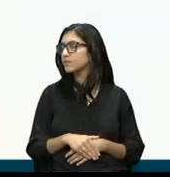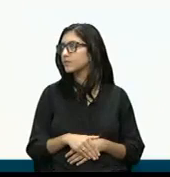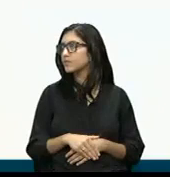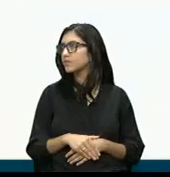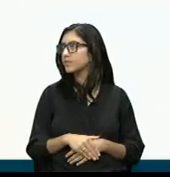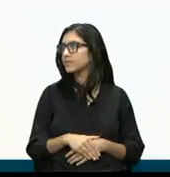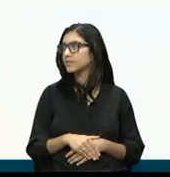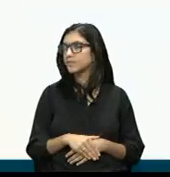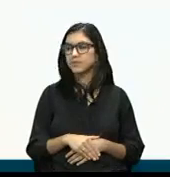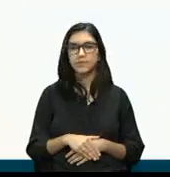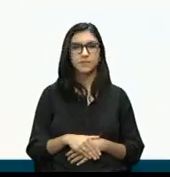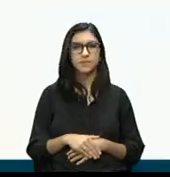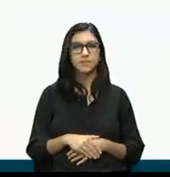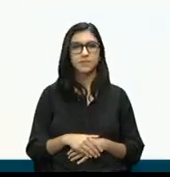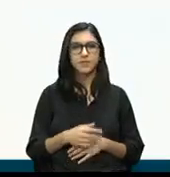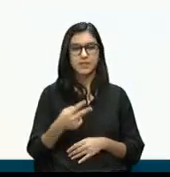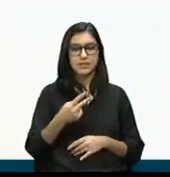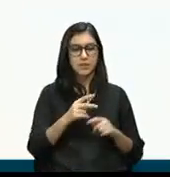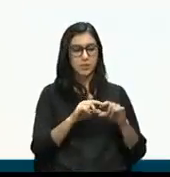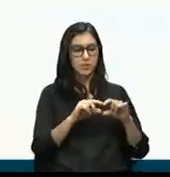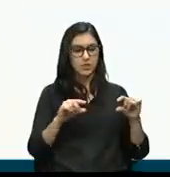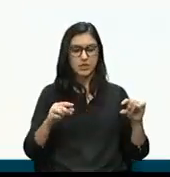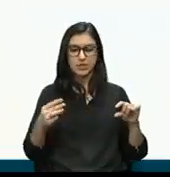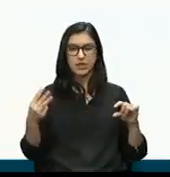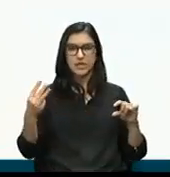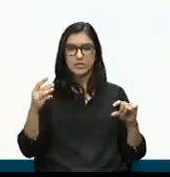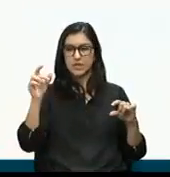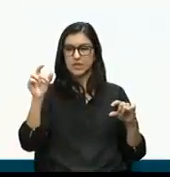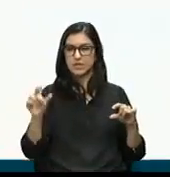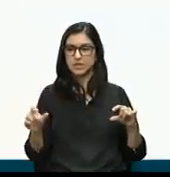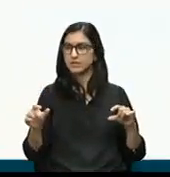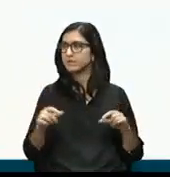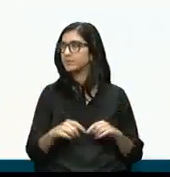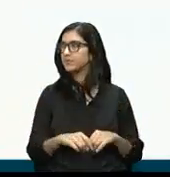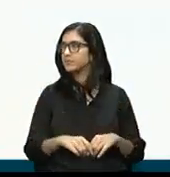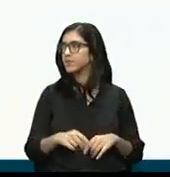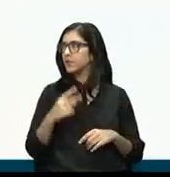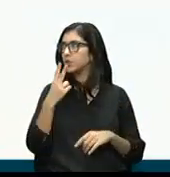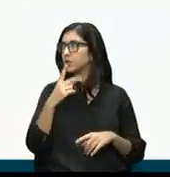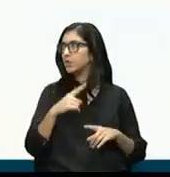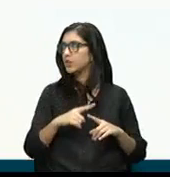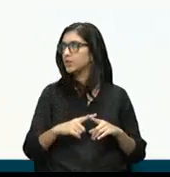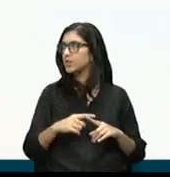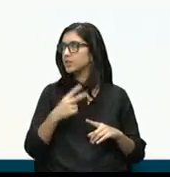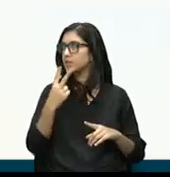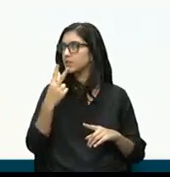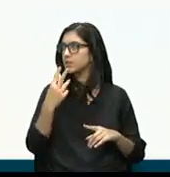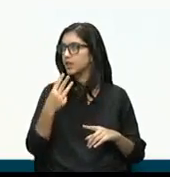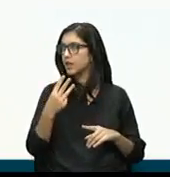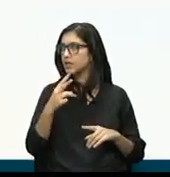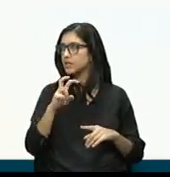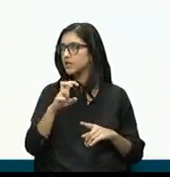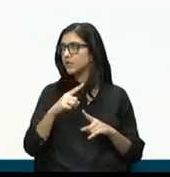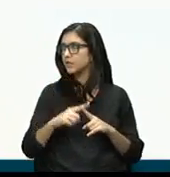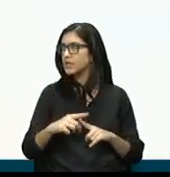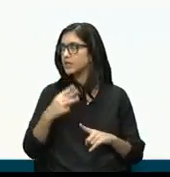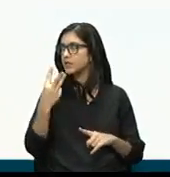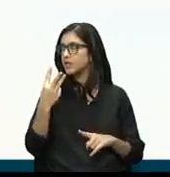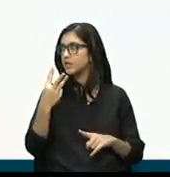a segunda linha e a terceira coluna. Então, eu vou ter 2 vezes 3, 5 vezes 3, 3 vezes 2. Isso resulta em